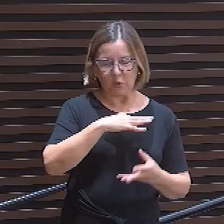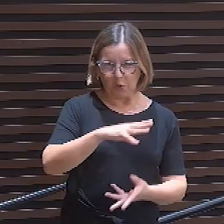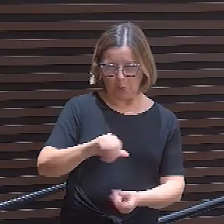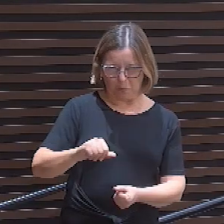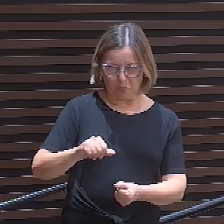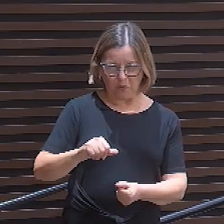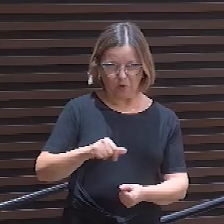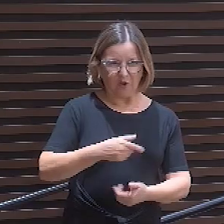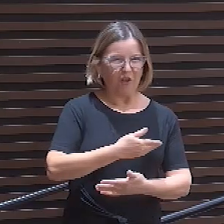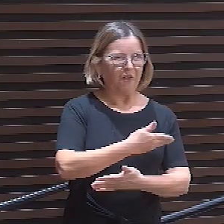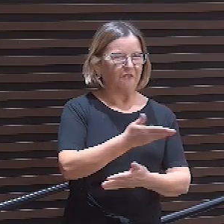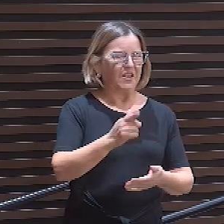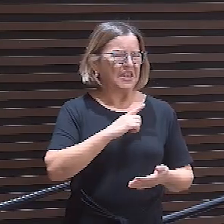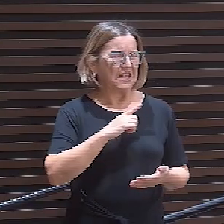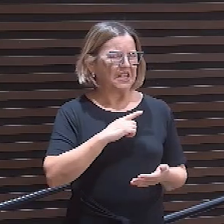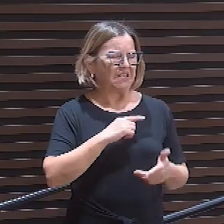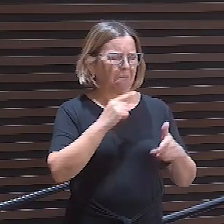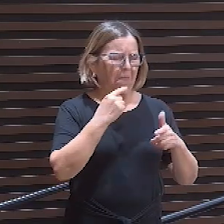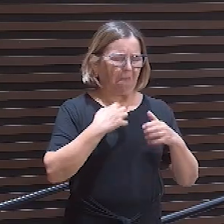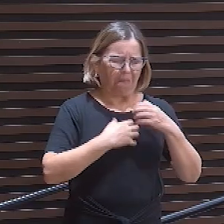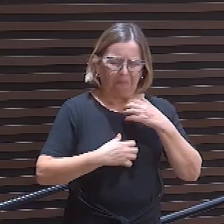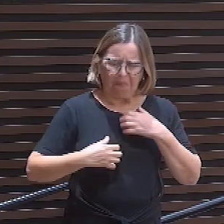aflições, tribulações,